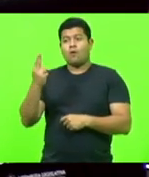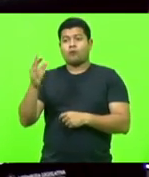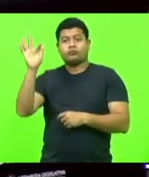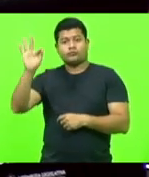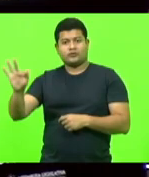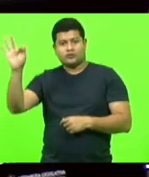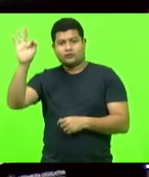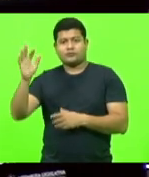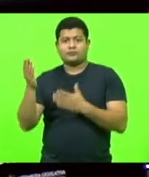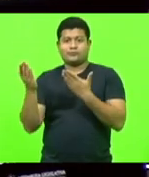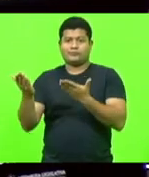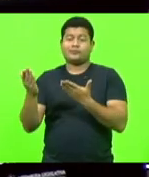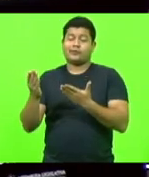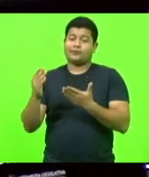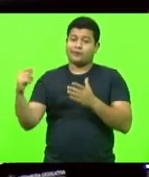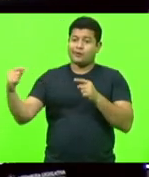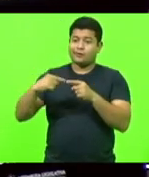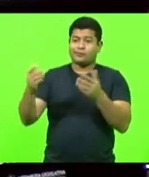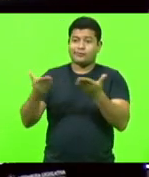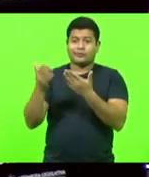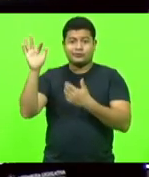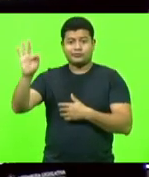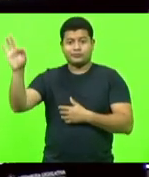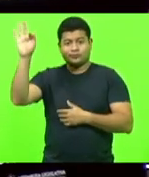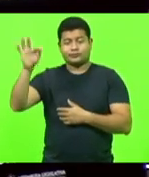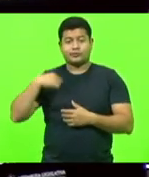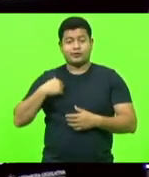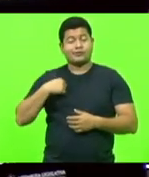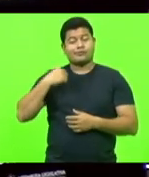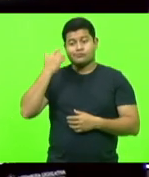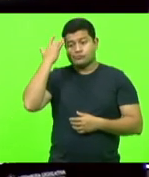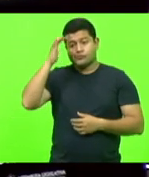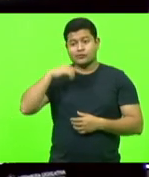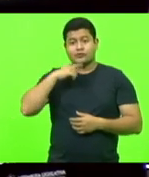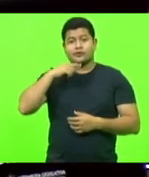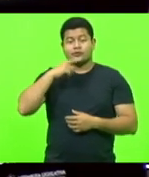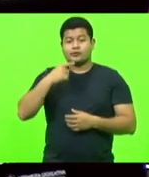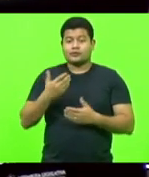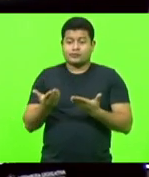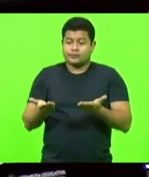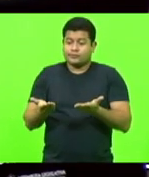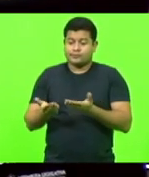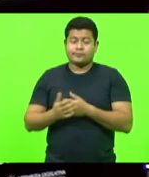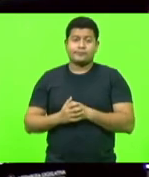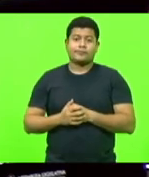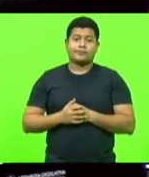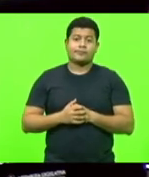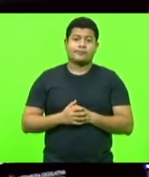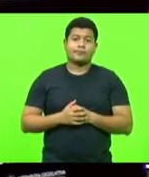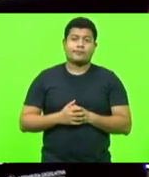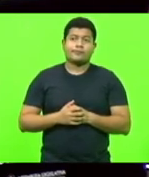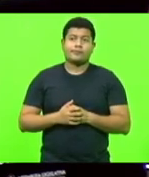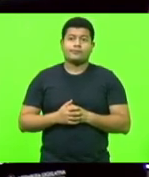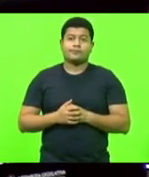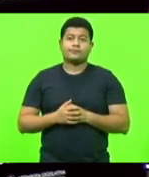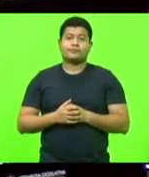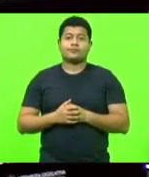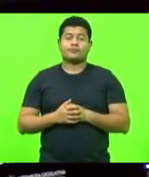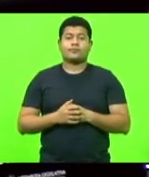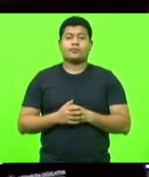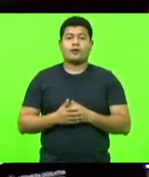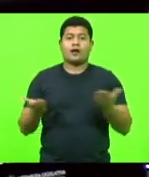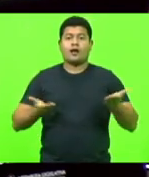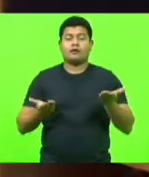União. Então, não vejo como prosperar esse projeto de lei, senhor presidente. Ainda em discussão, com a palavra o deputado José